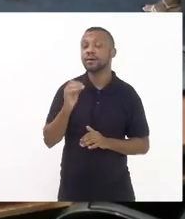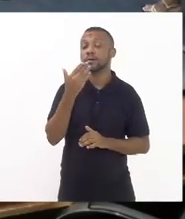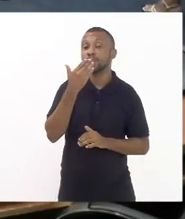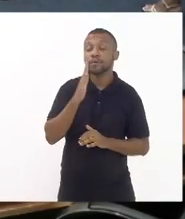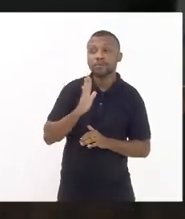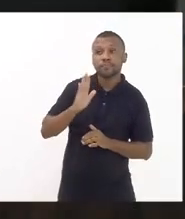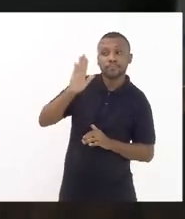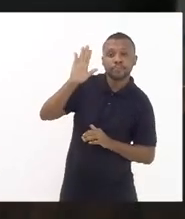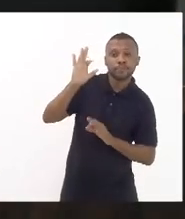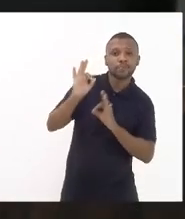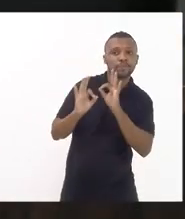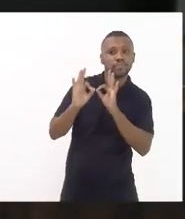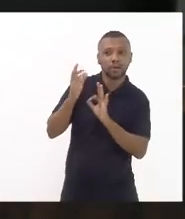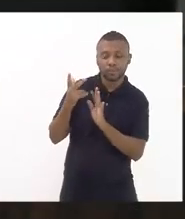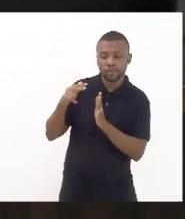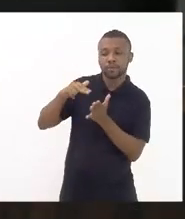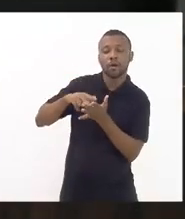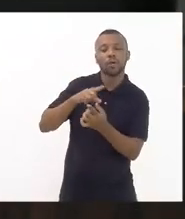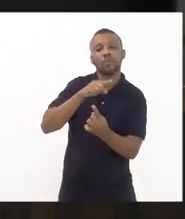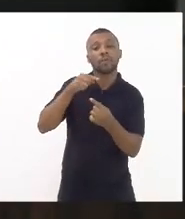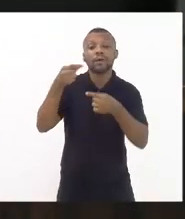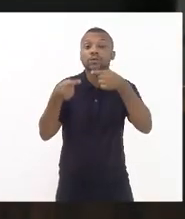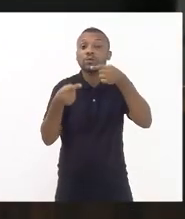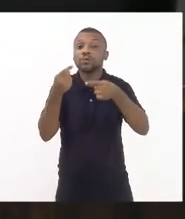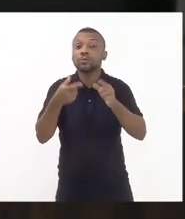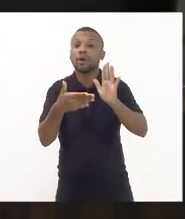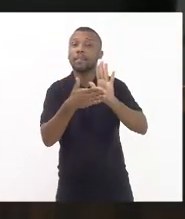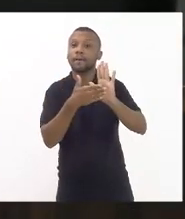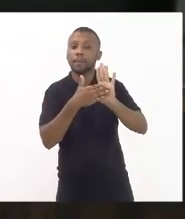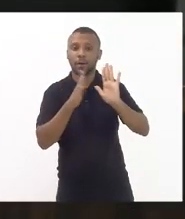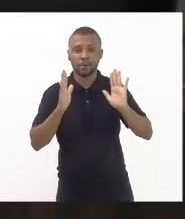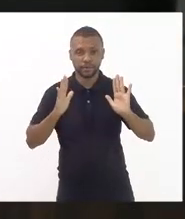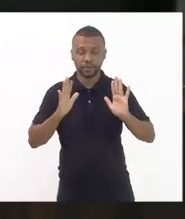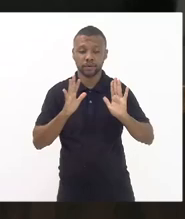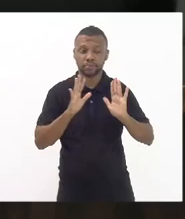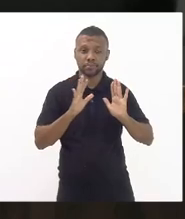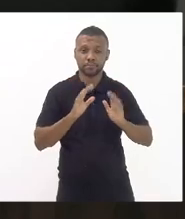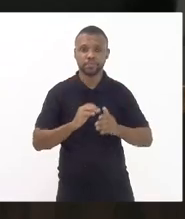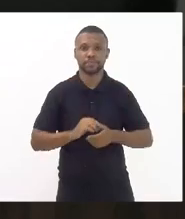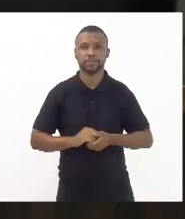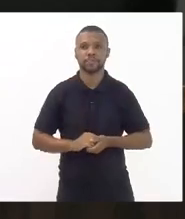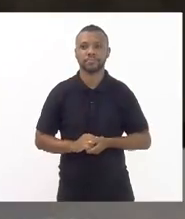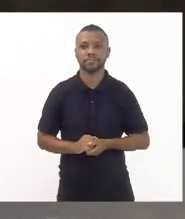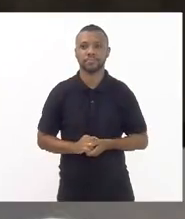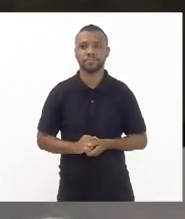questão de ordem, depois discutiu a matéria. Márcio Pacheco, para mim, de parecer pela Comissão de Constituição e Justiça.